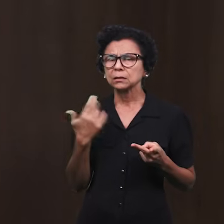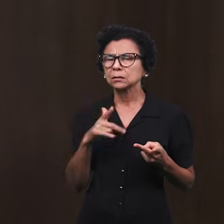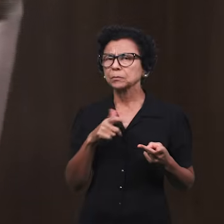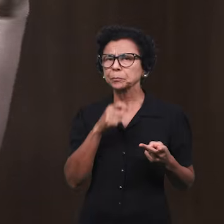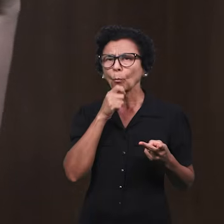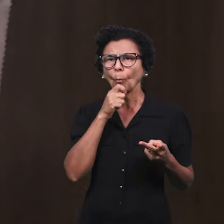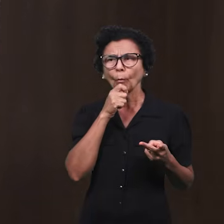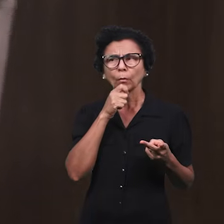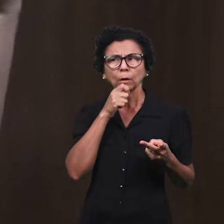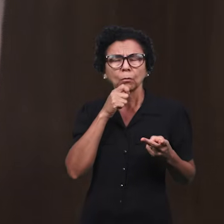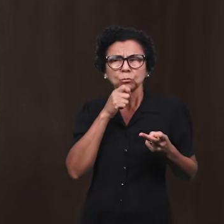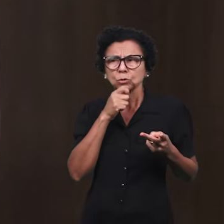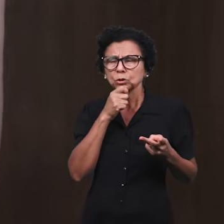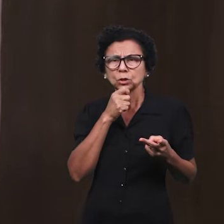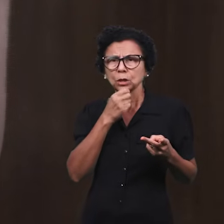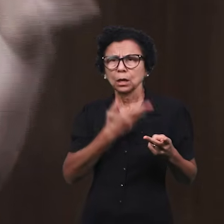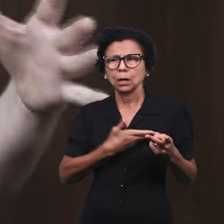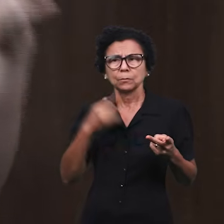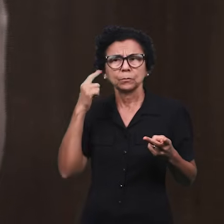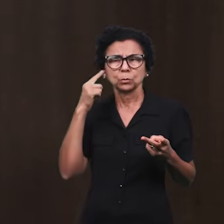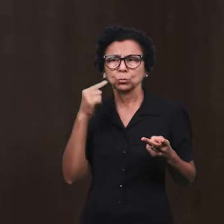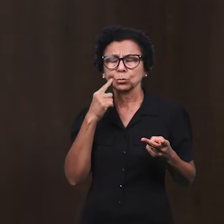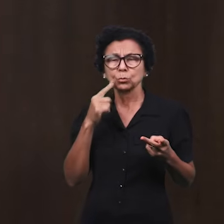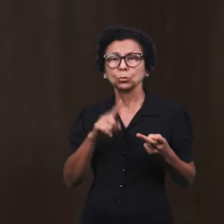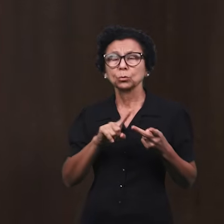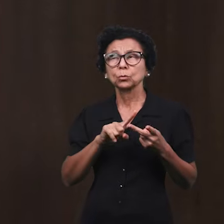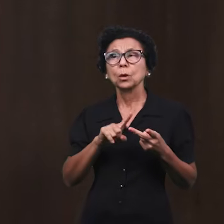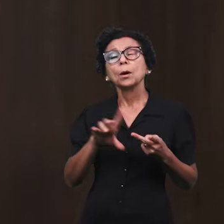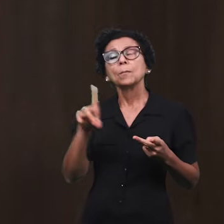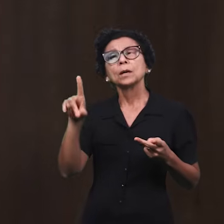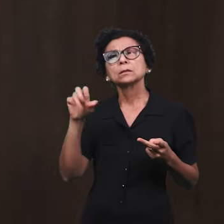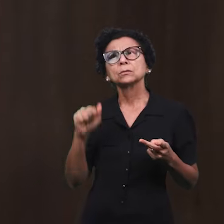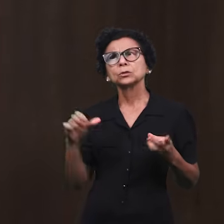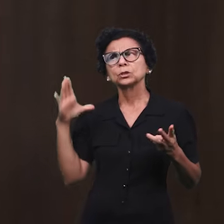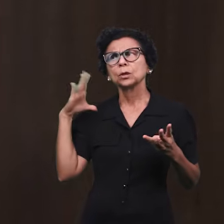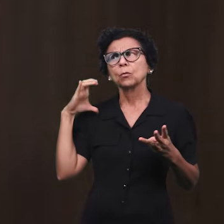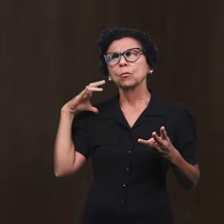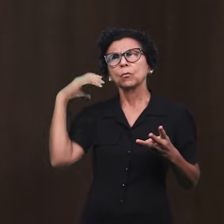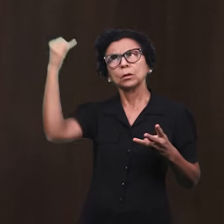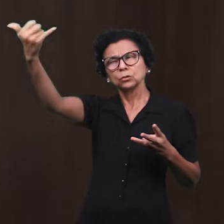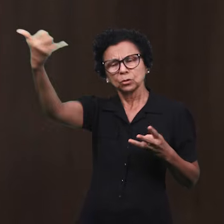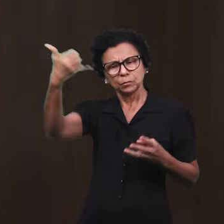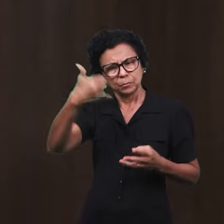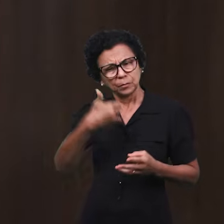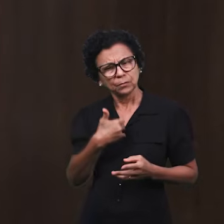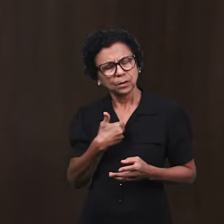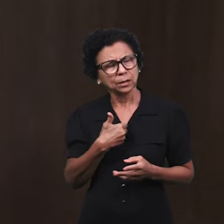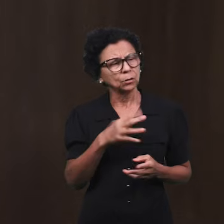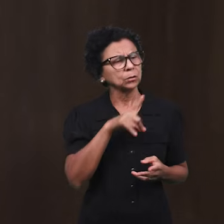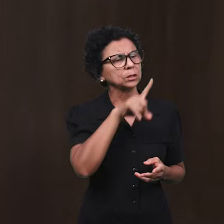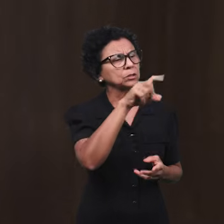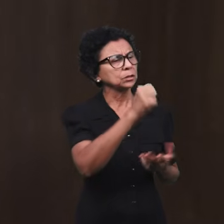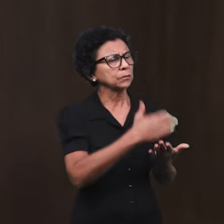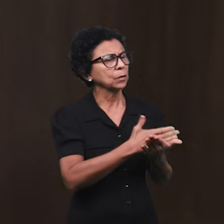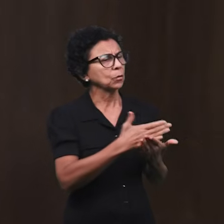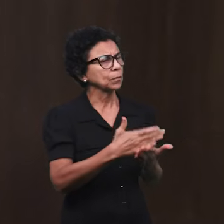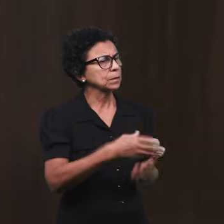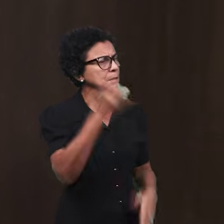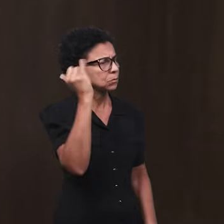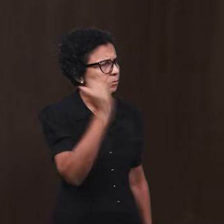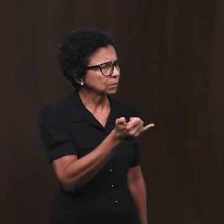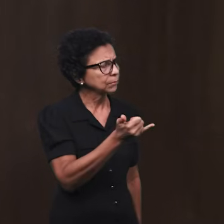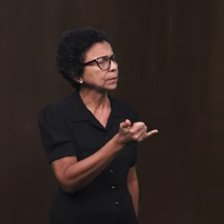um anjo, em forma de uma bola de um fogo, chegou para mim e falou: que dia mesmo você vai começar? Que eu já estou falando com você para você fazer